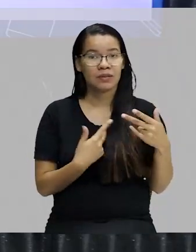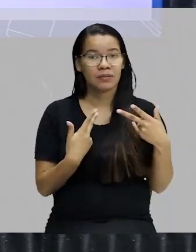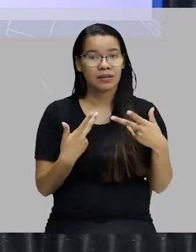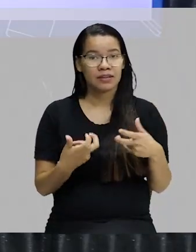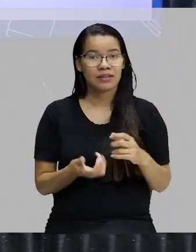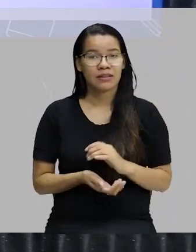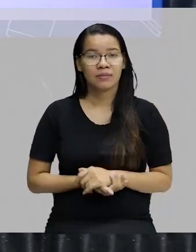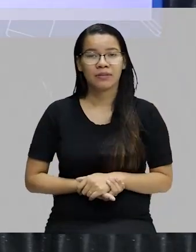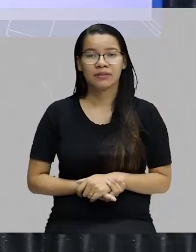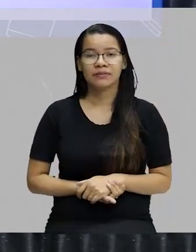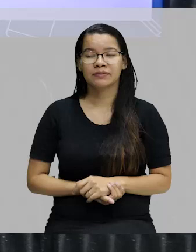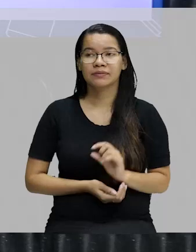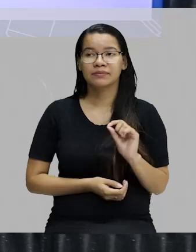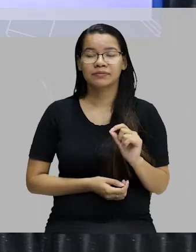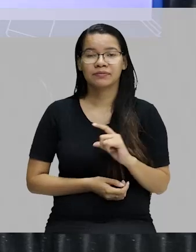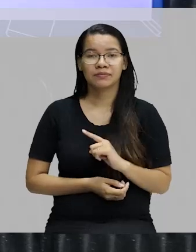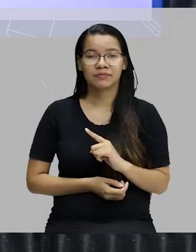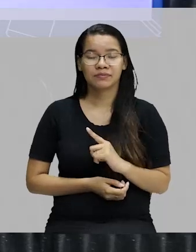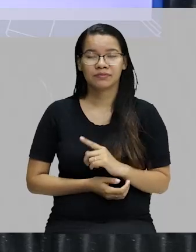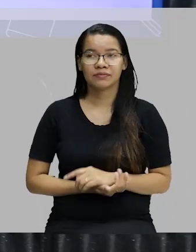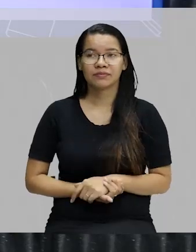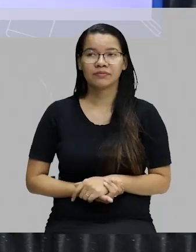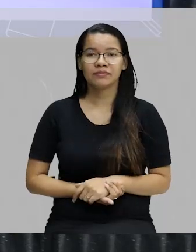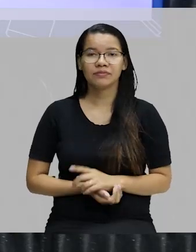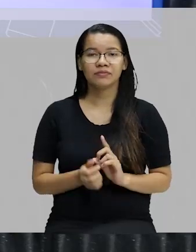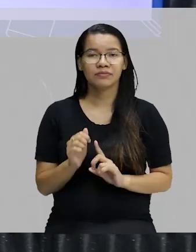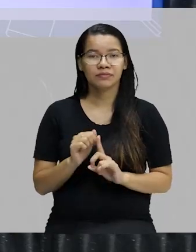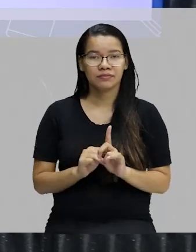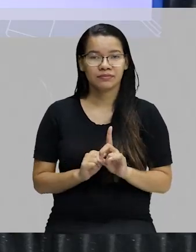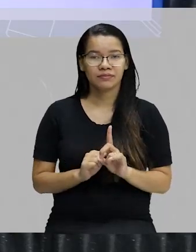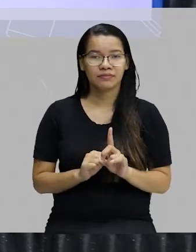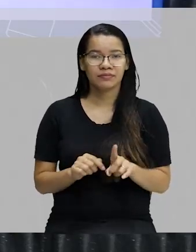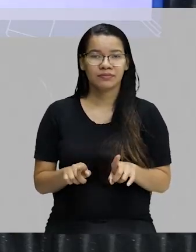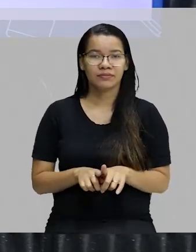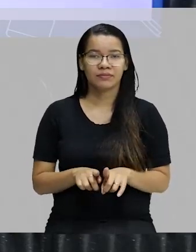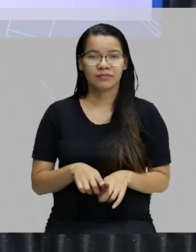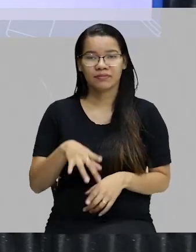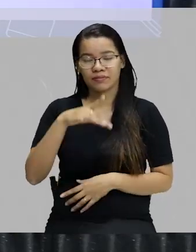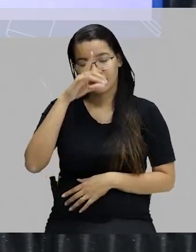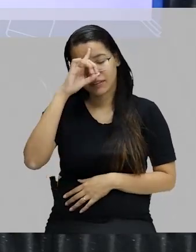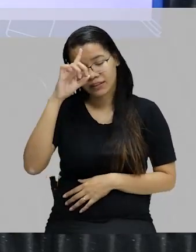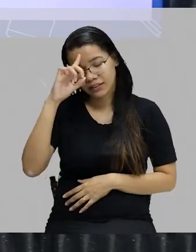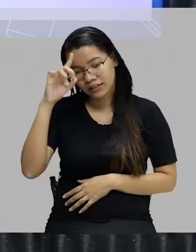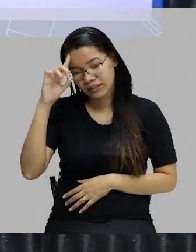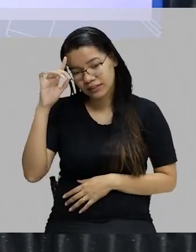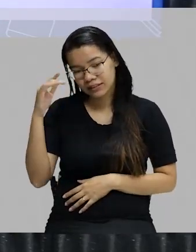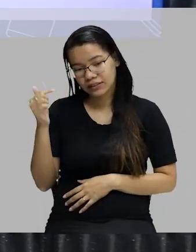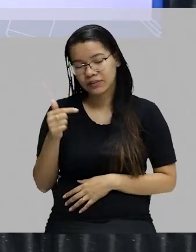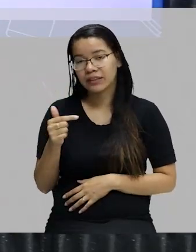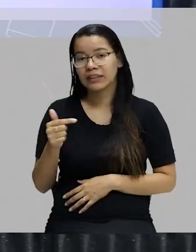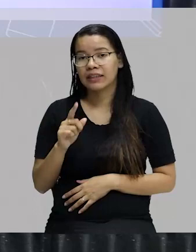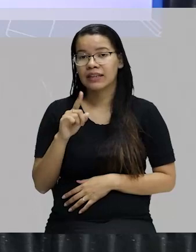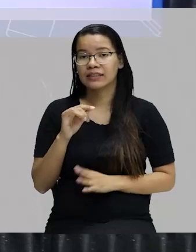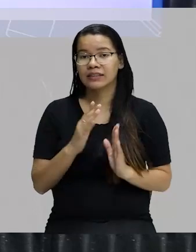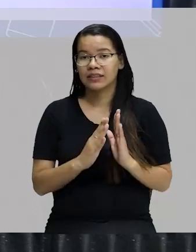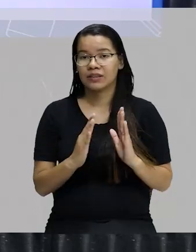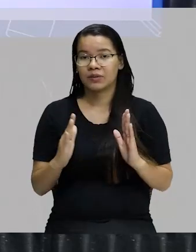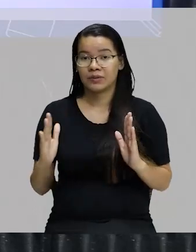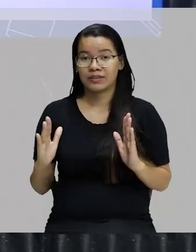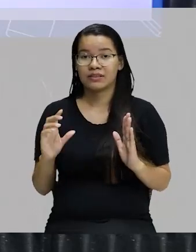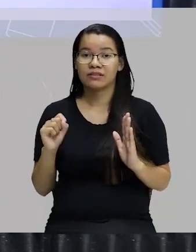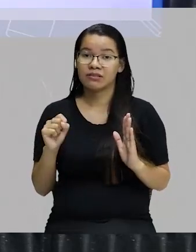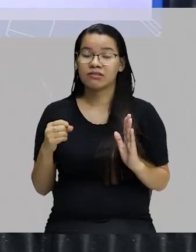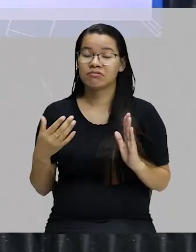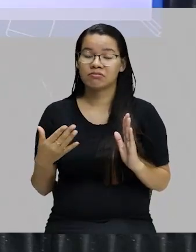percebe que eu tenho meses e eu tenho dias. Então, nesse caso aqui, são sequências?